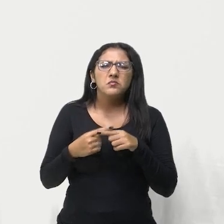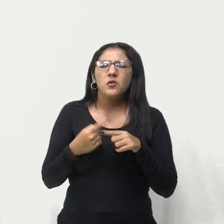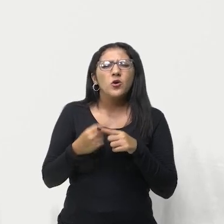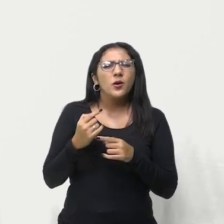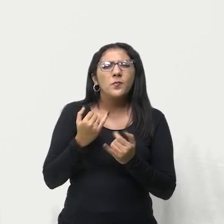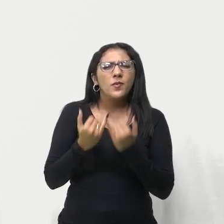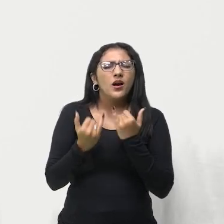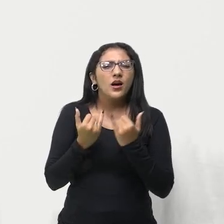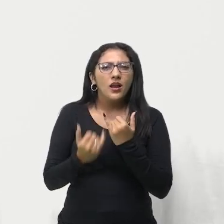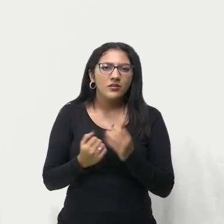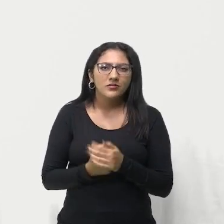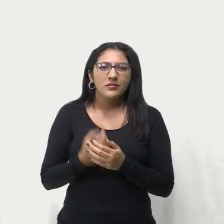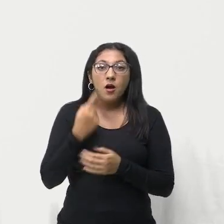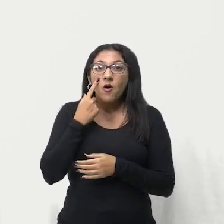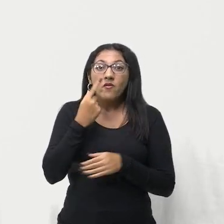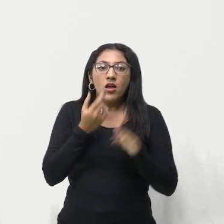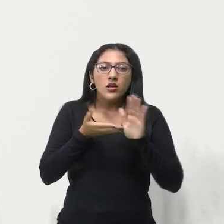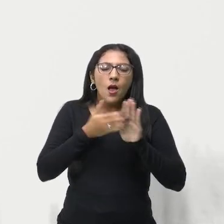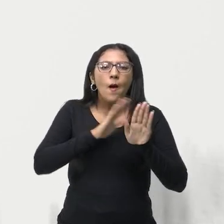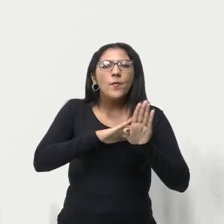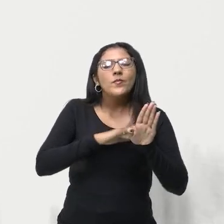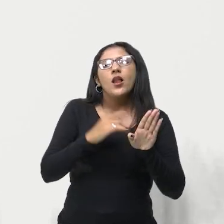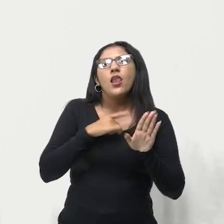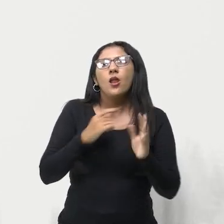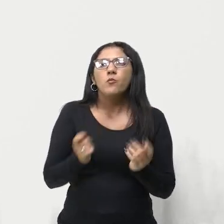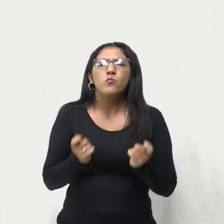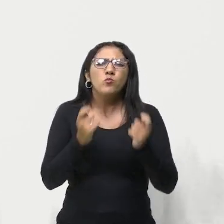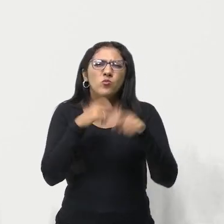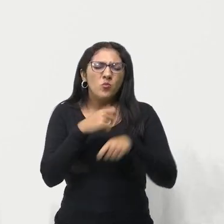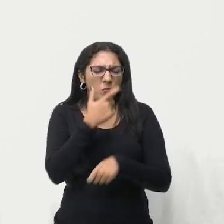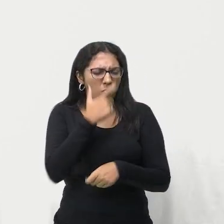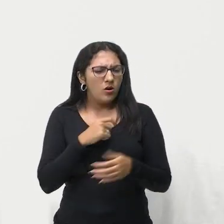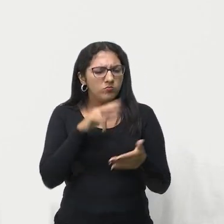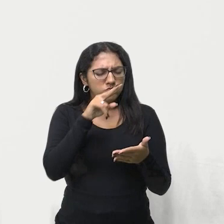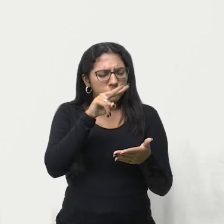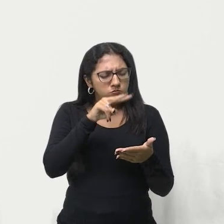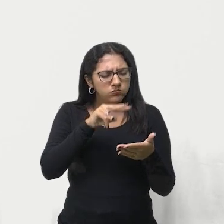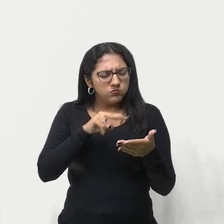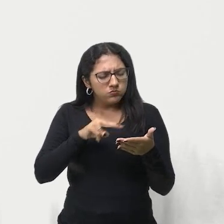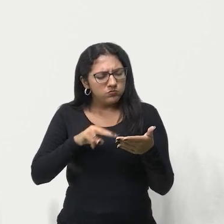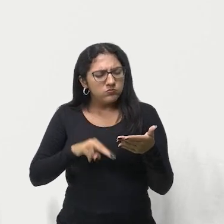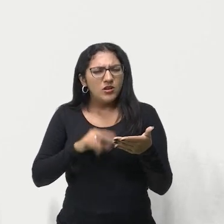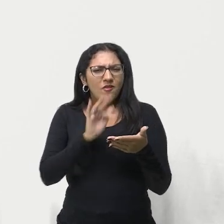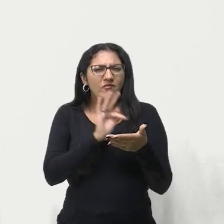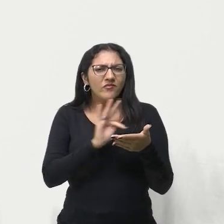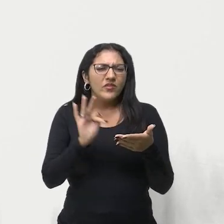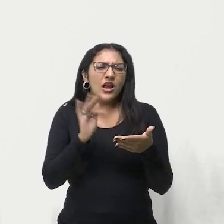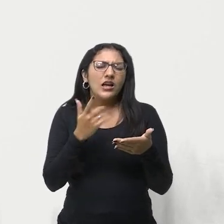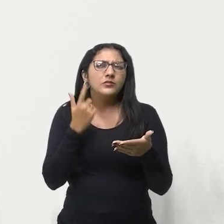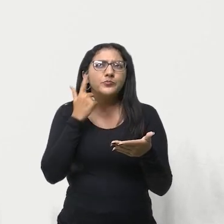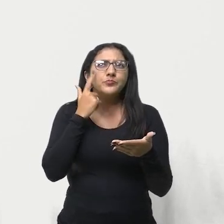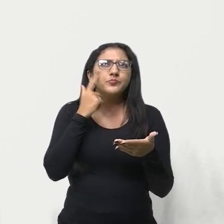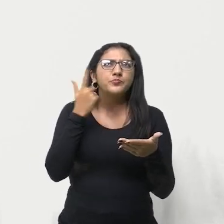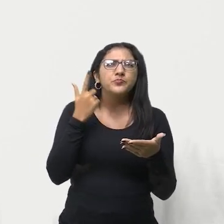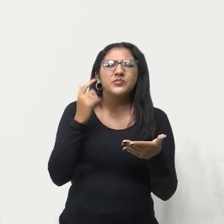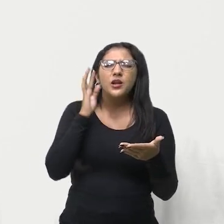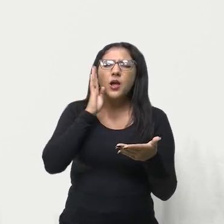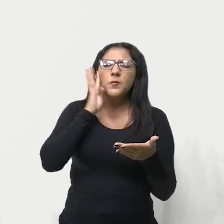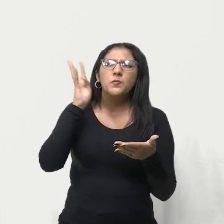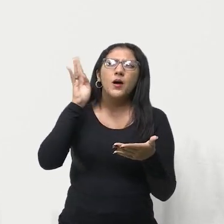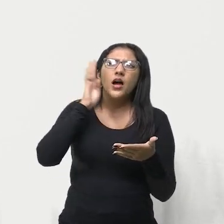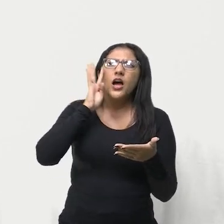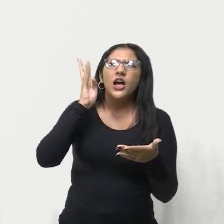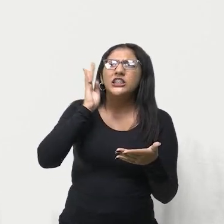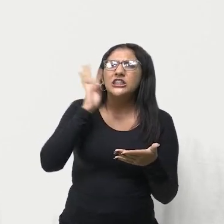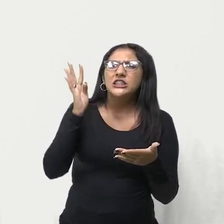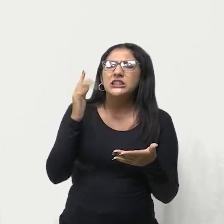uma leoa, me perdoem. Notem, então, que a metáfora permite ao leitor ficar ali mais no campo